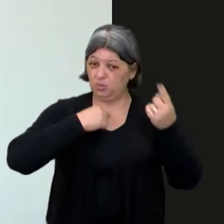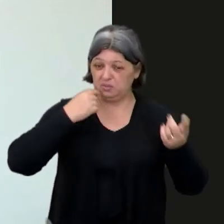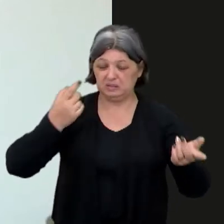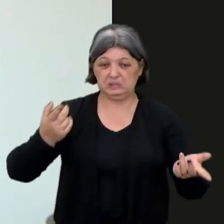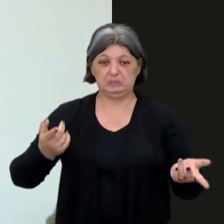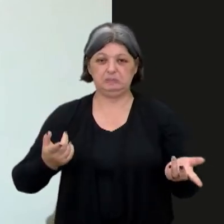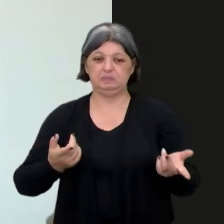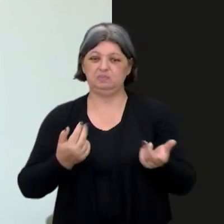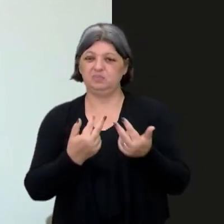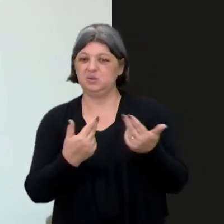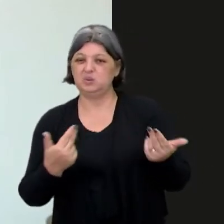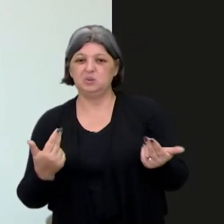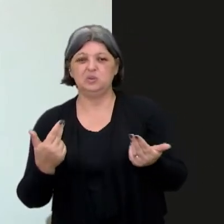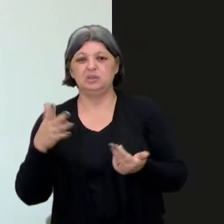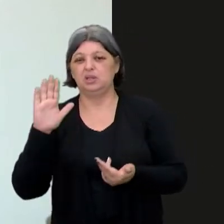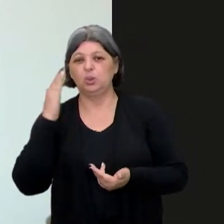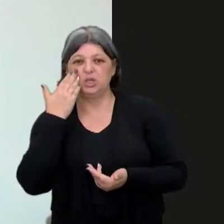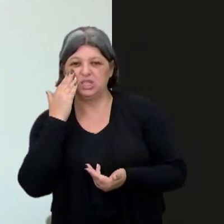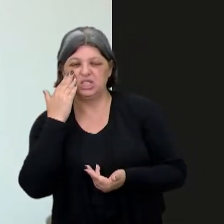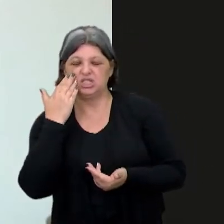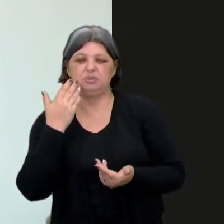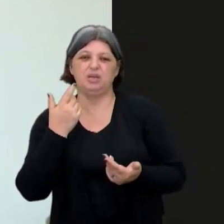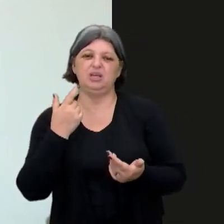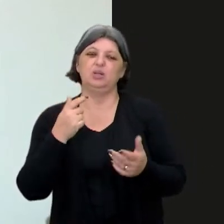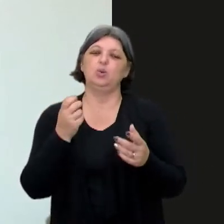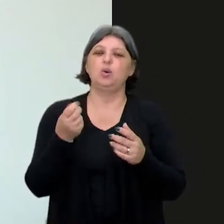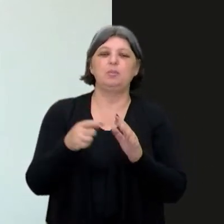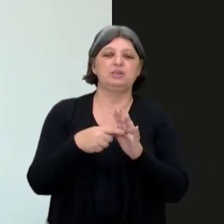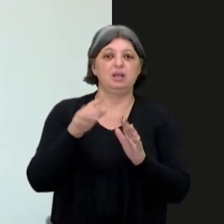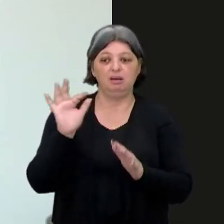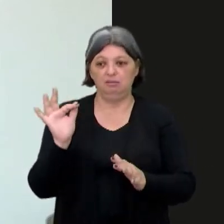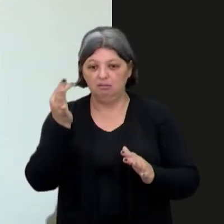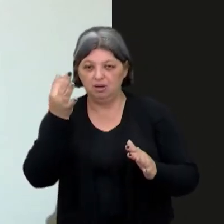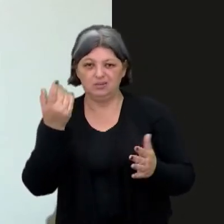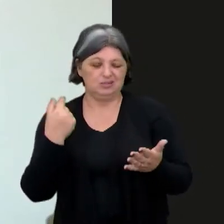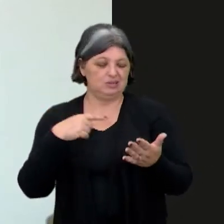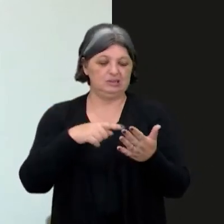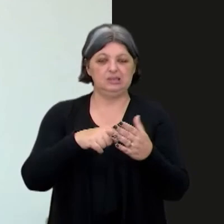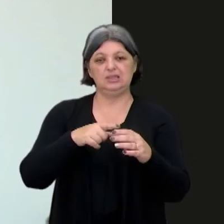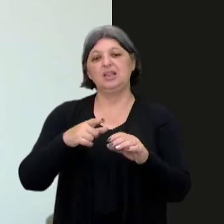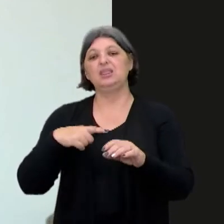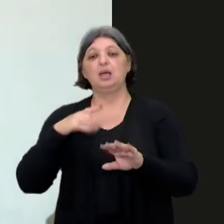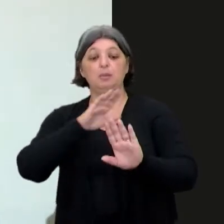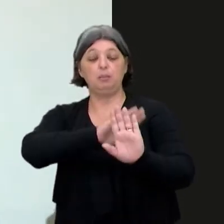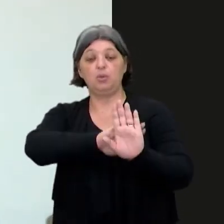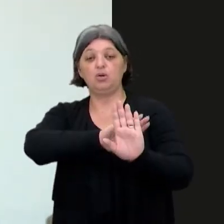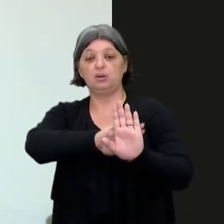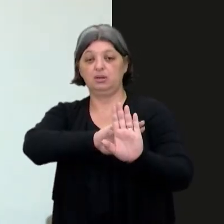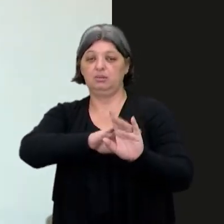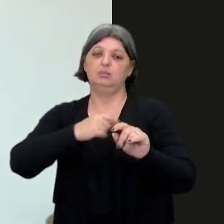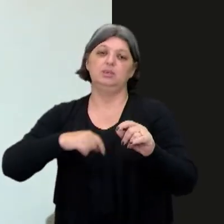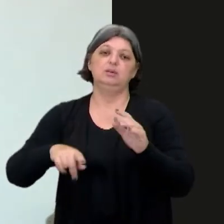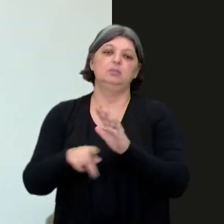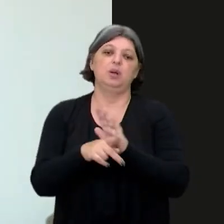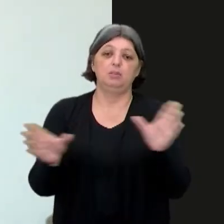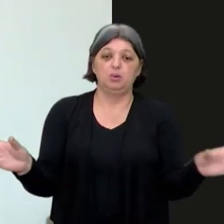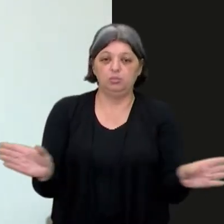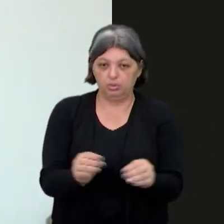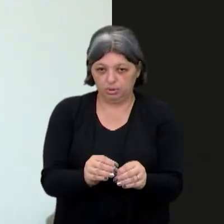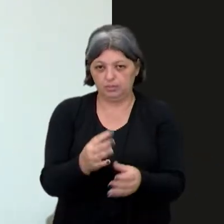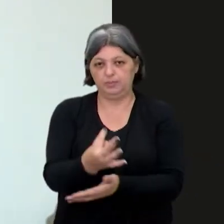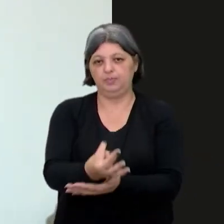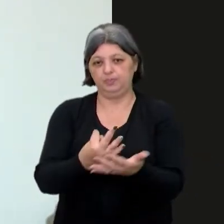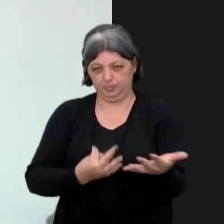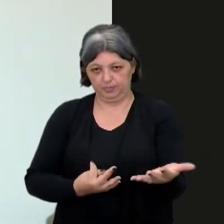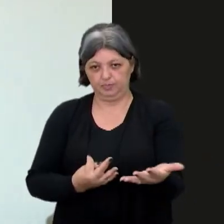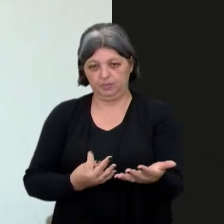um falso entendimento daquela charge por algum leitor, né? Então também tem que se preocupar um pouco com isso. Então se faz um texto enxuto, faz um